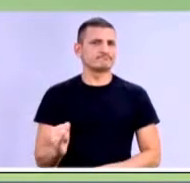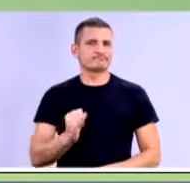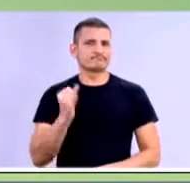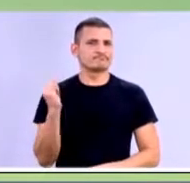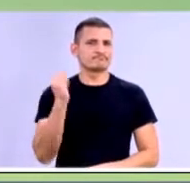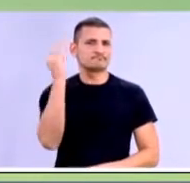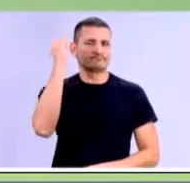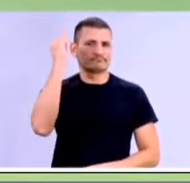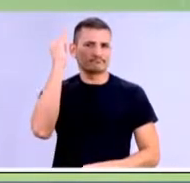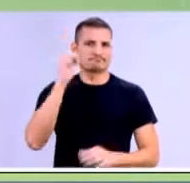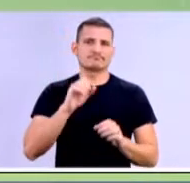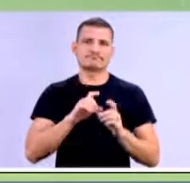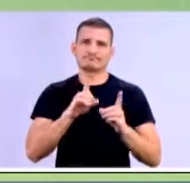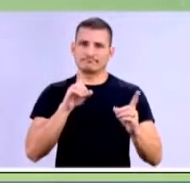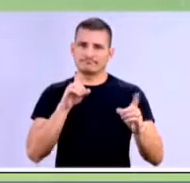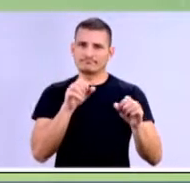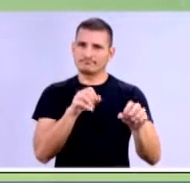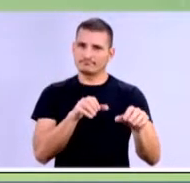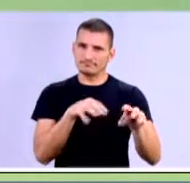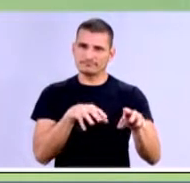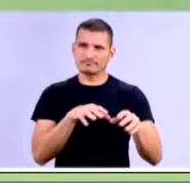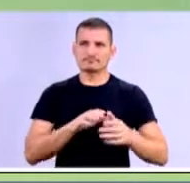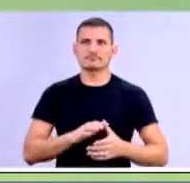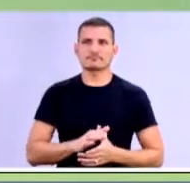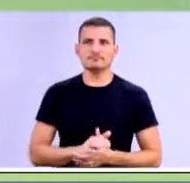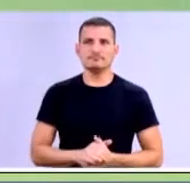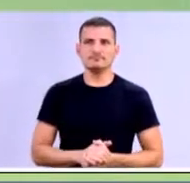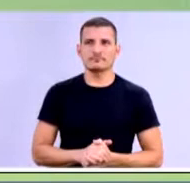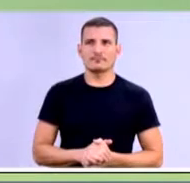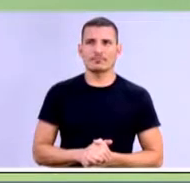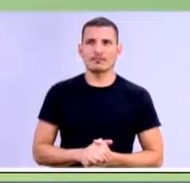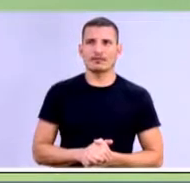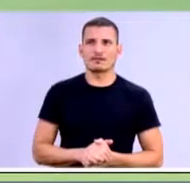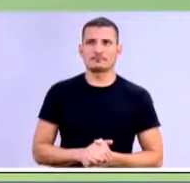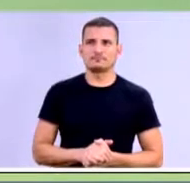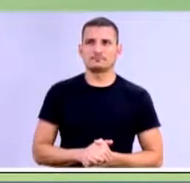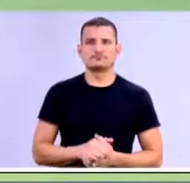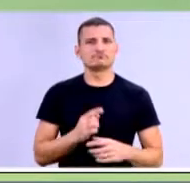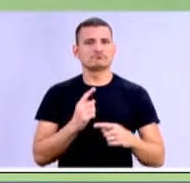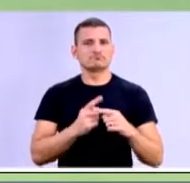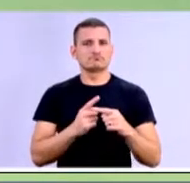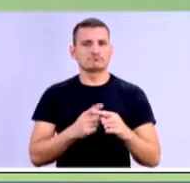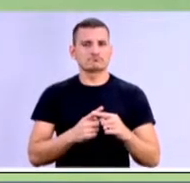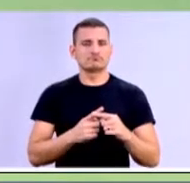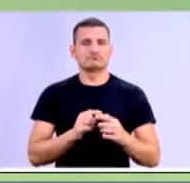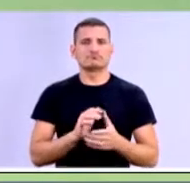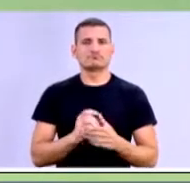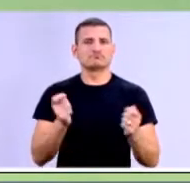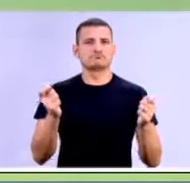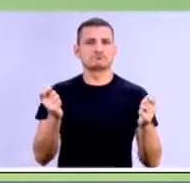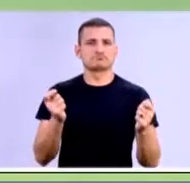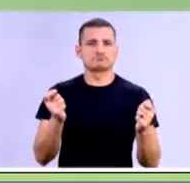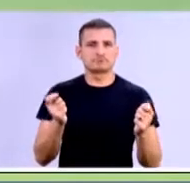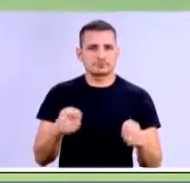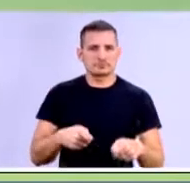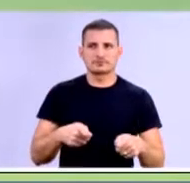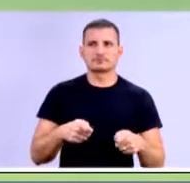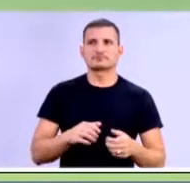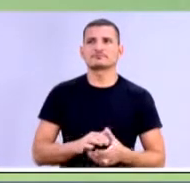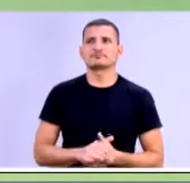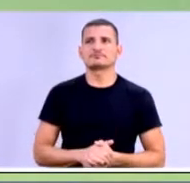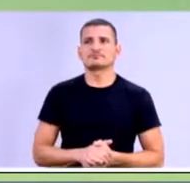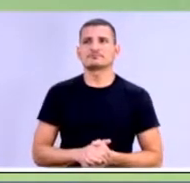a educação à distância, por tornarem possíveis 3 coisas. Olha